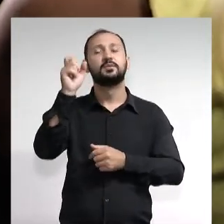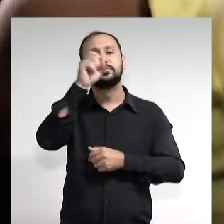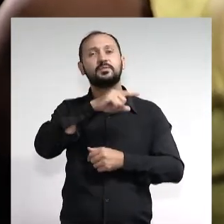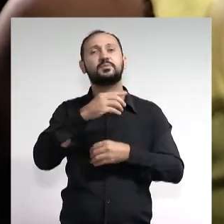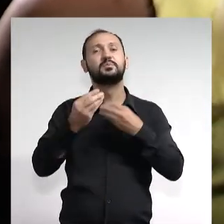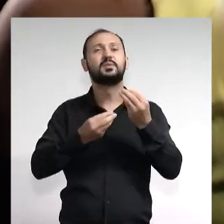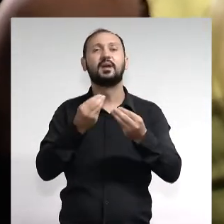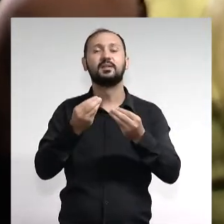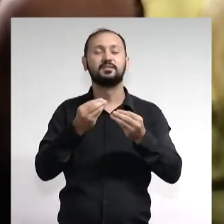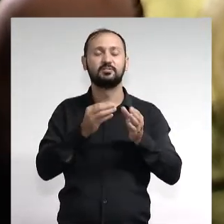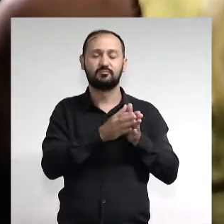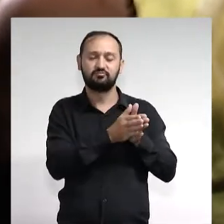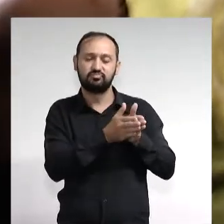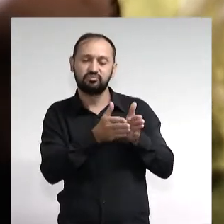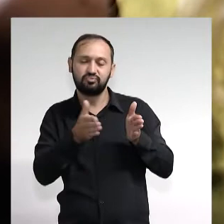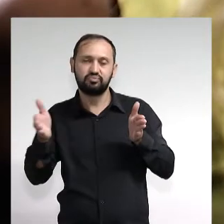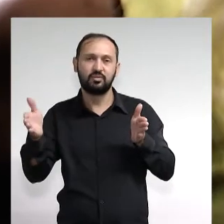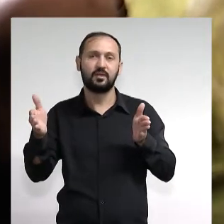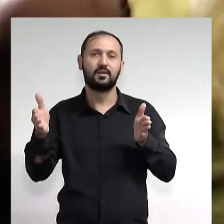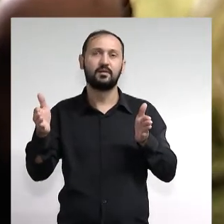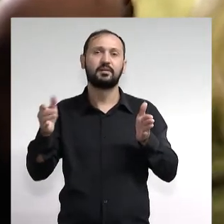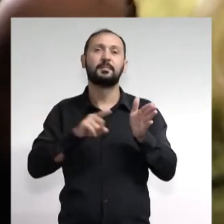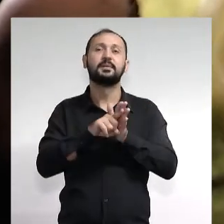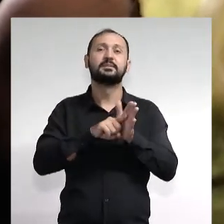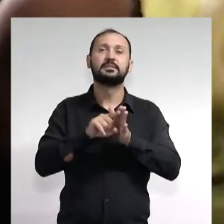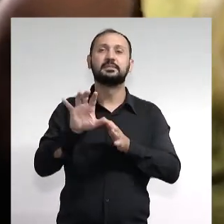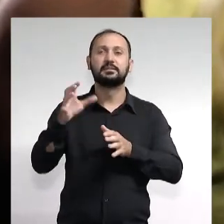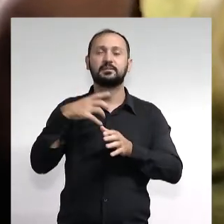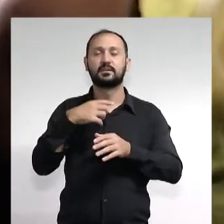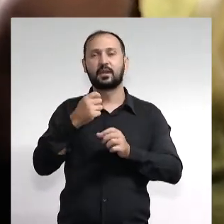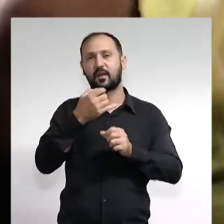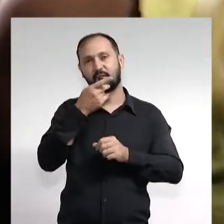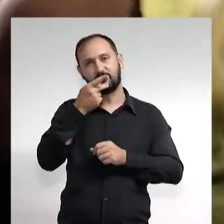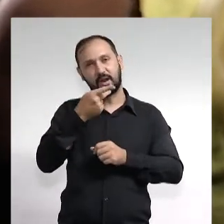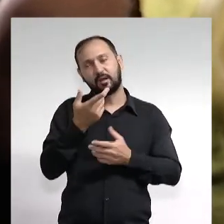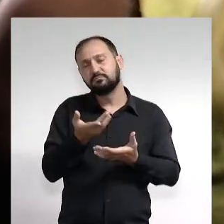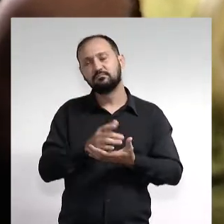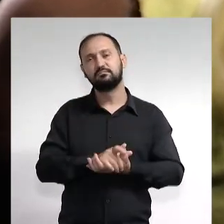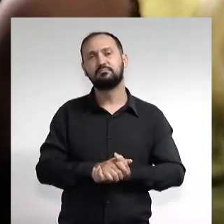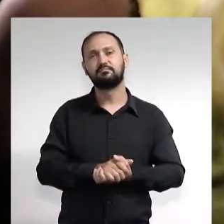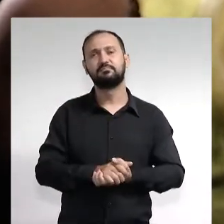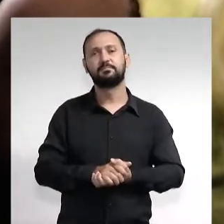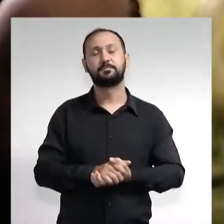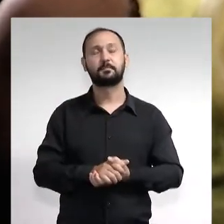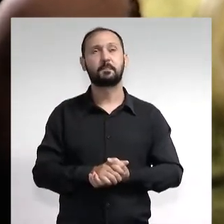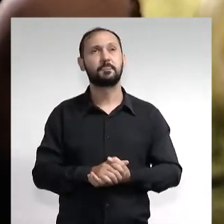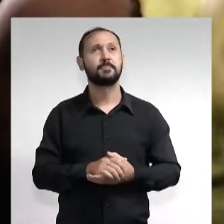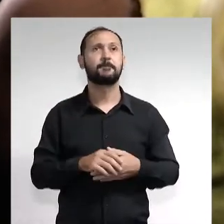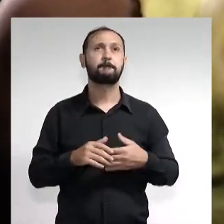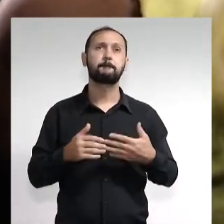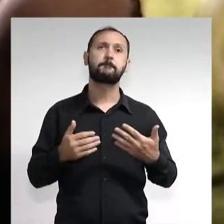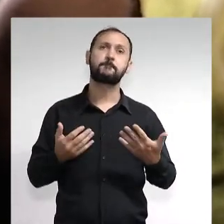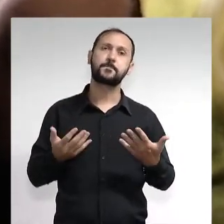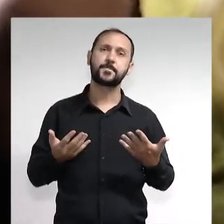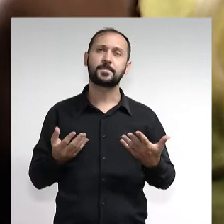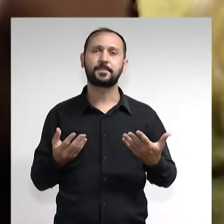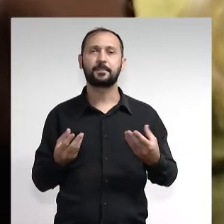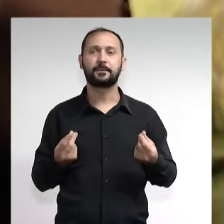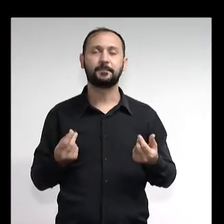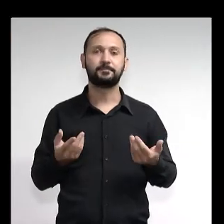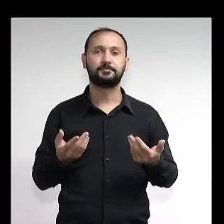senhora passou por alguma dificuldade semelhante, alguma outra dificuldade no todo o processo de pesquisa que a gente possa citar?